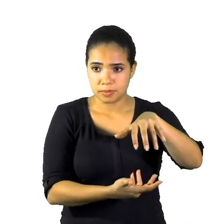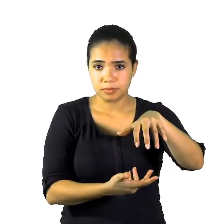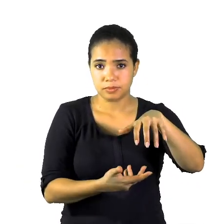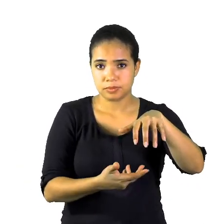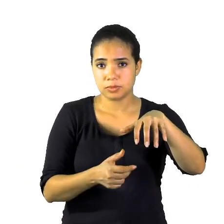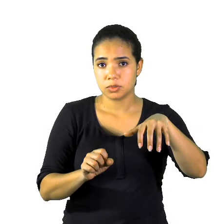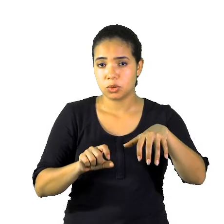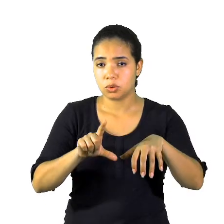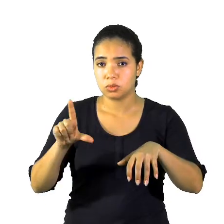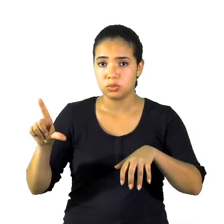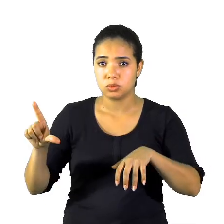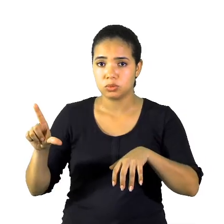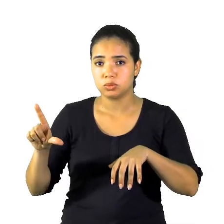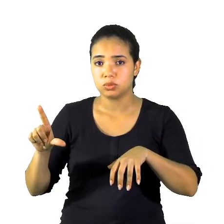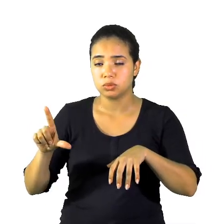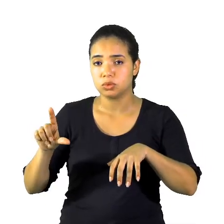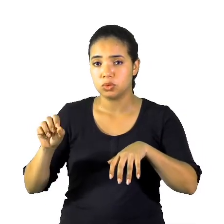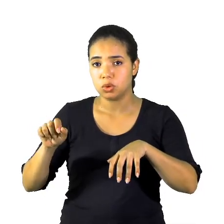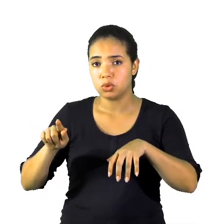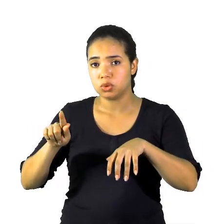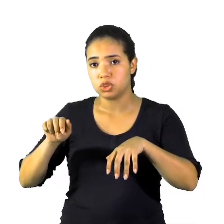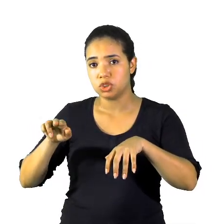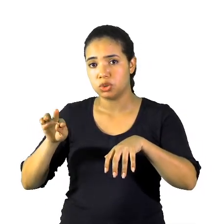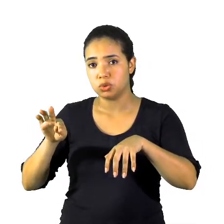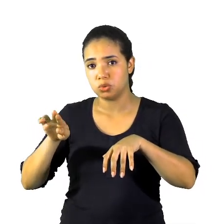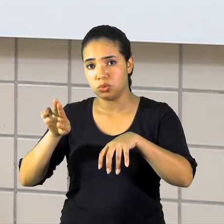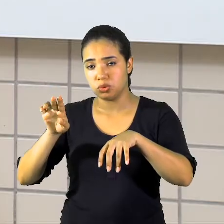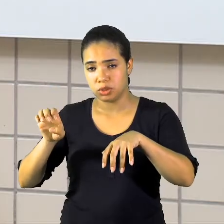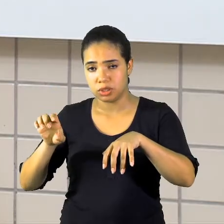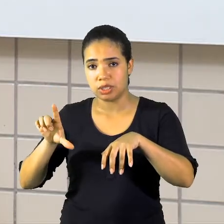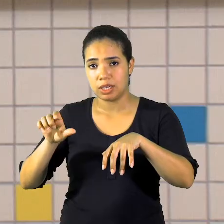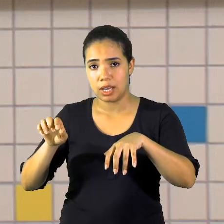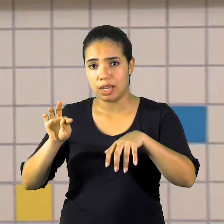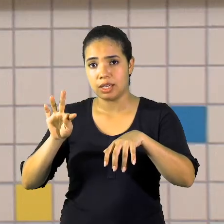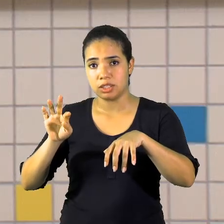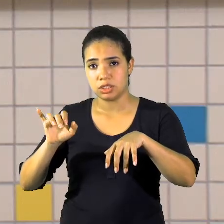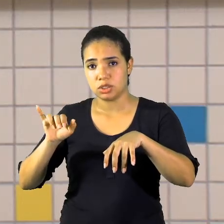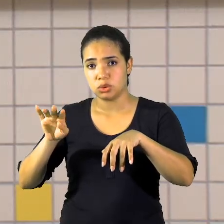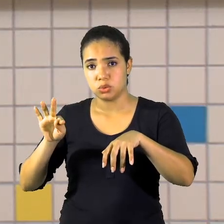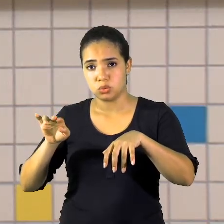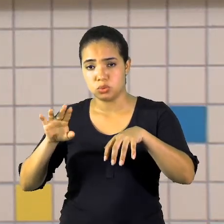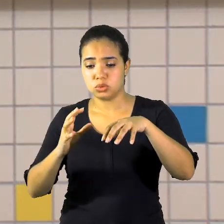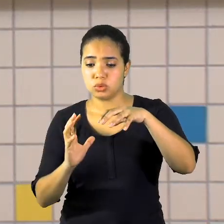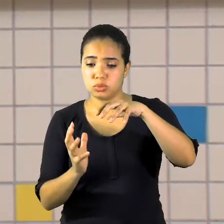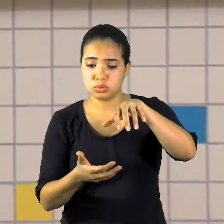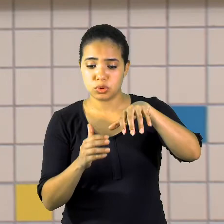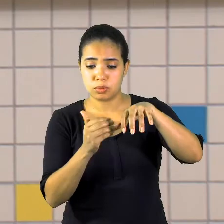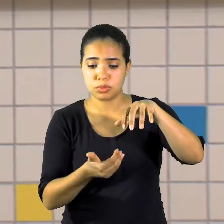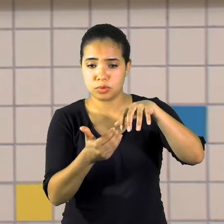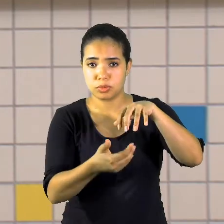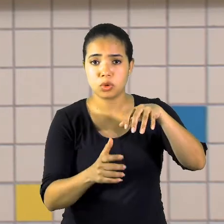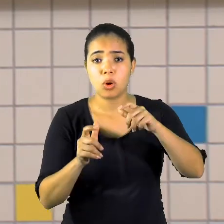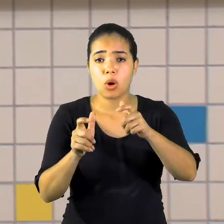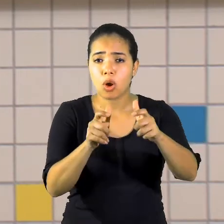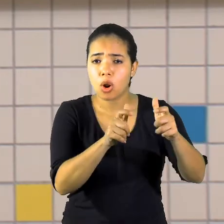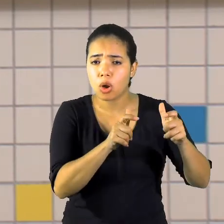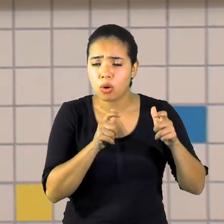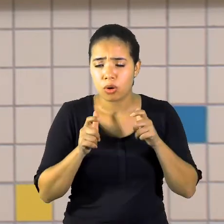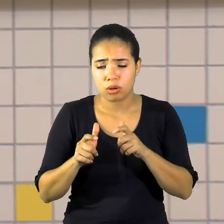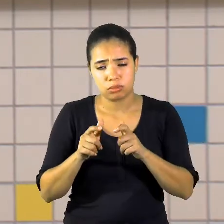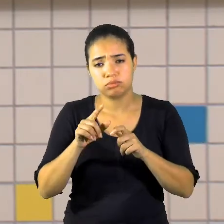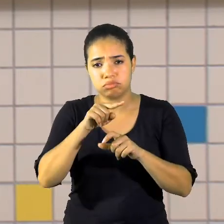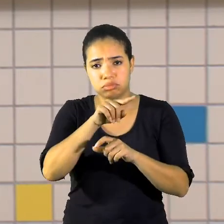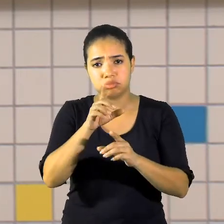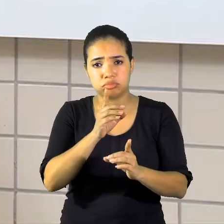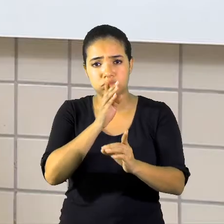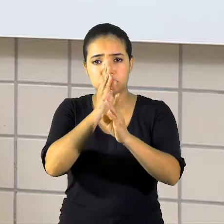e da latitude, exatamente para endereçar. Eu coloquei aqui mais à frente, através da coordenada geográfica, qual é a localização